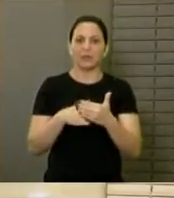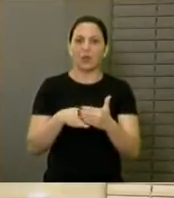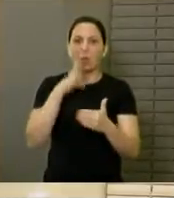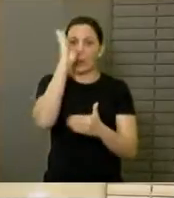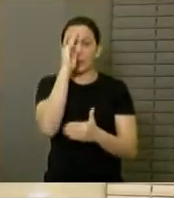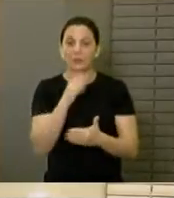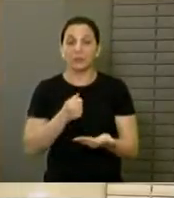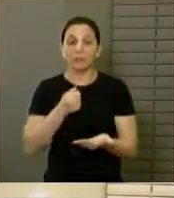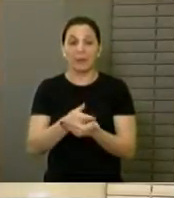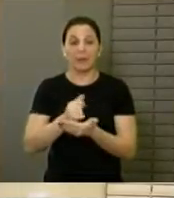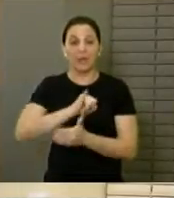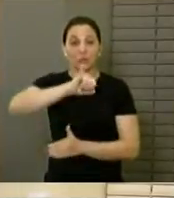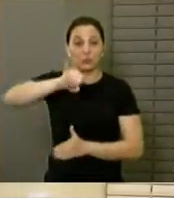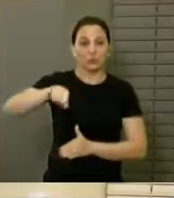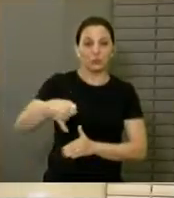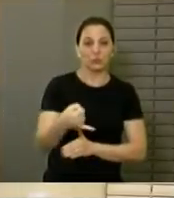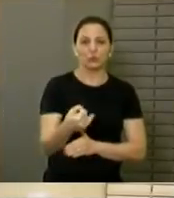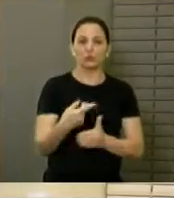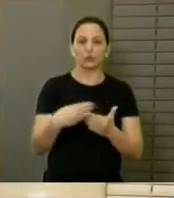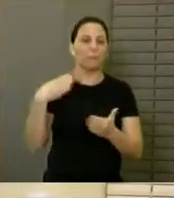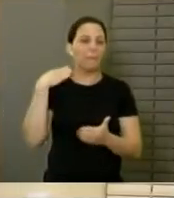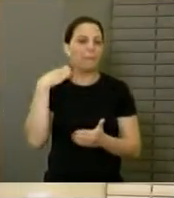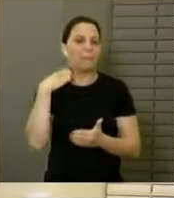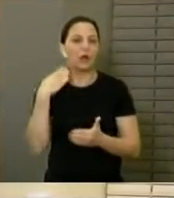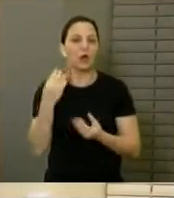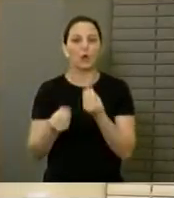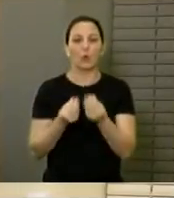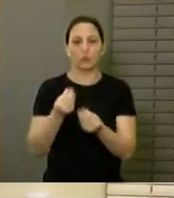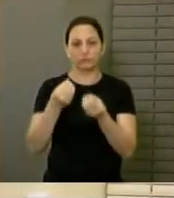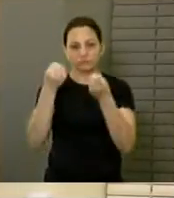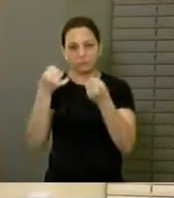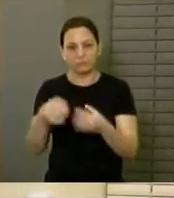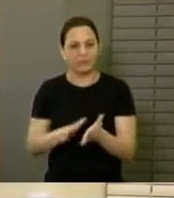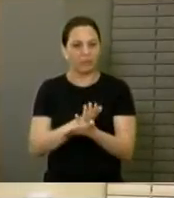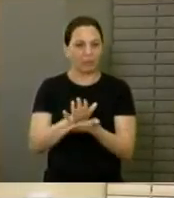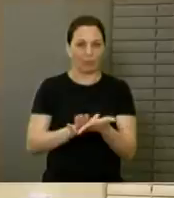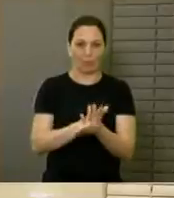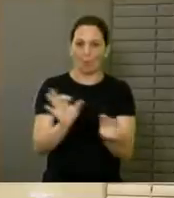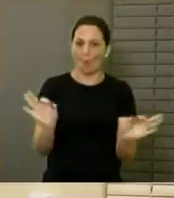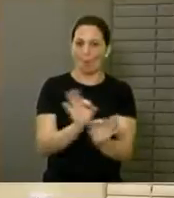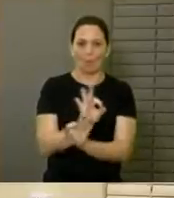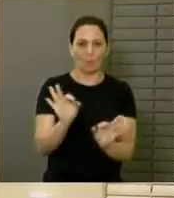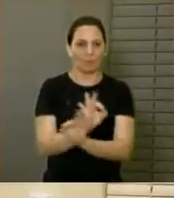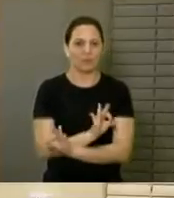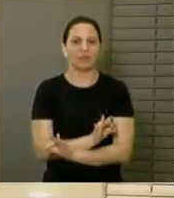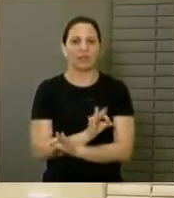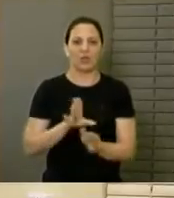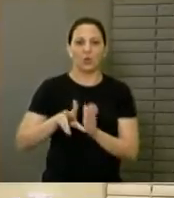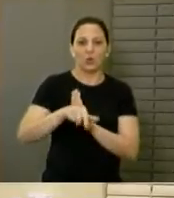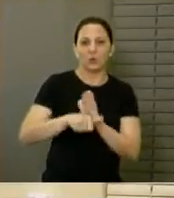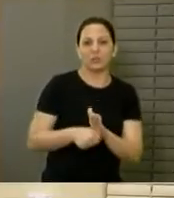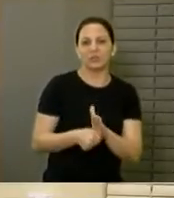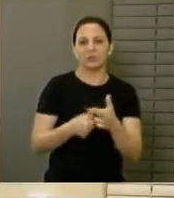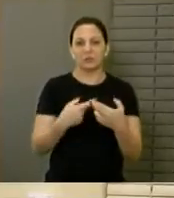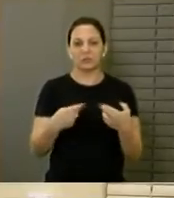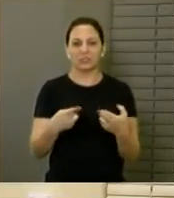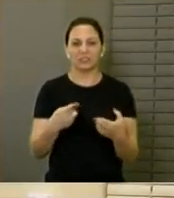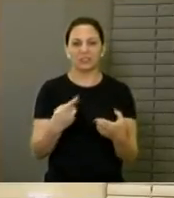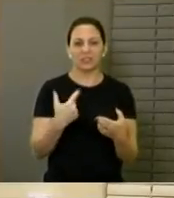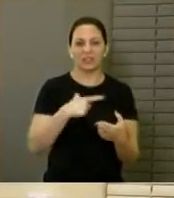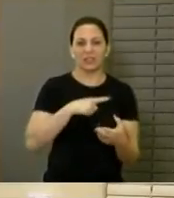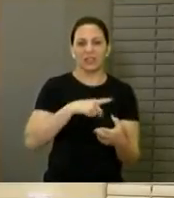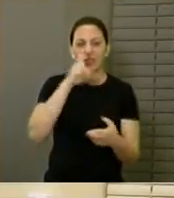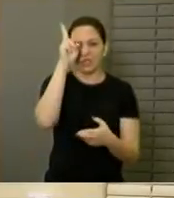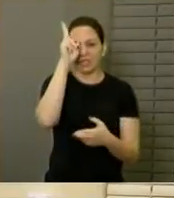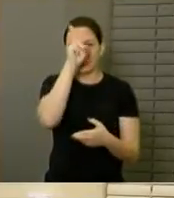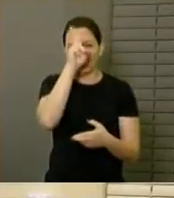deve pagar de juros e amortizações aos bancos. O maior crime, a maior corrupção, a maior sangria de recursos já acontecida em nossa